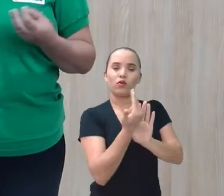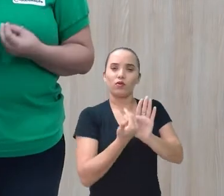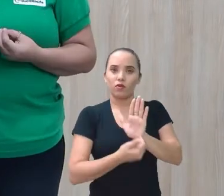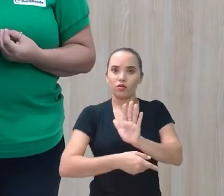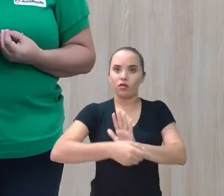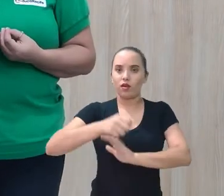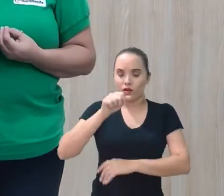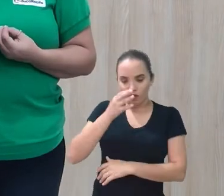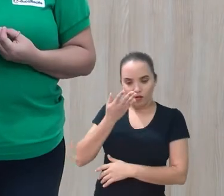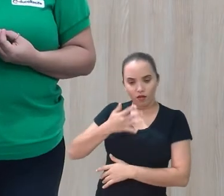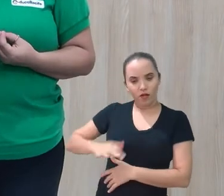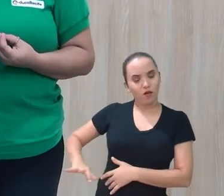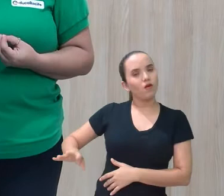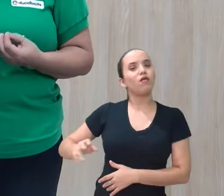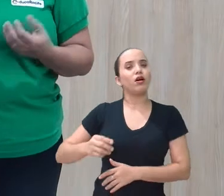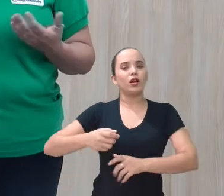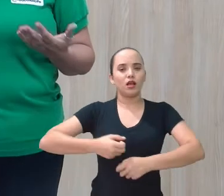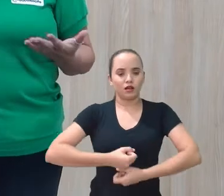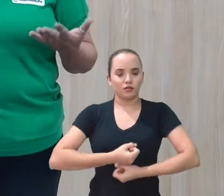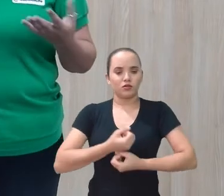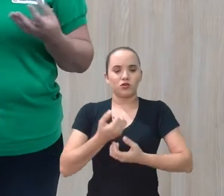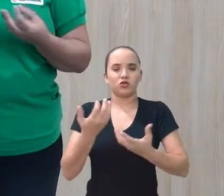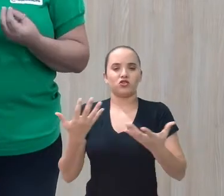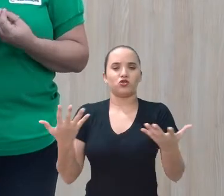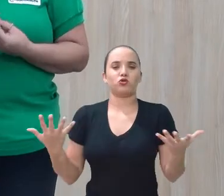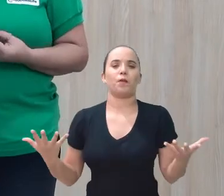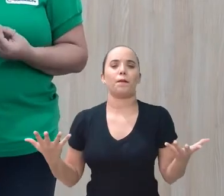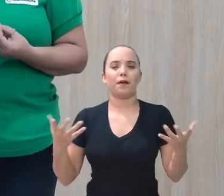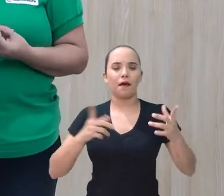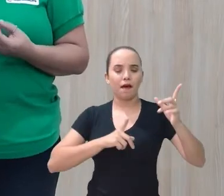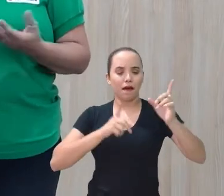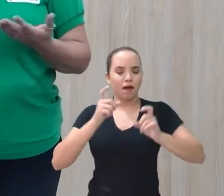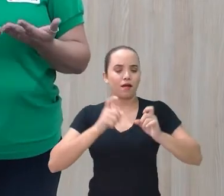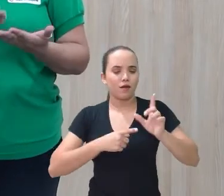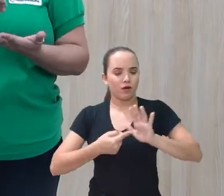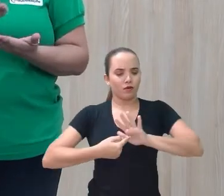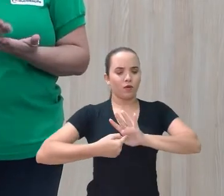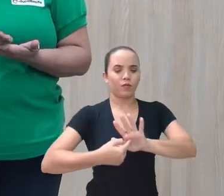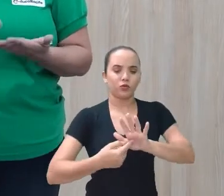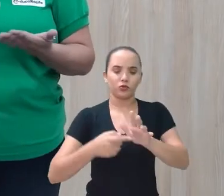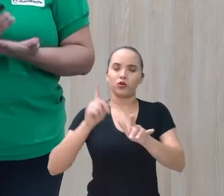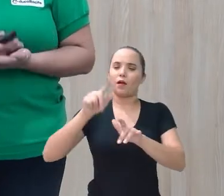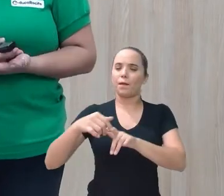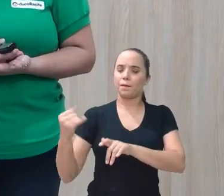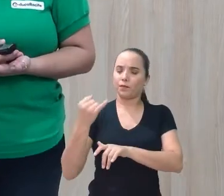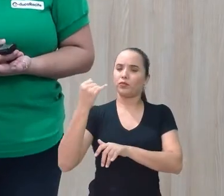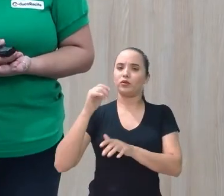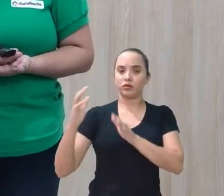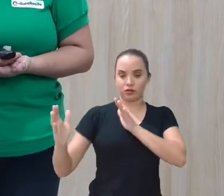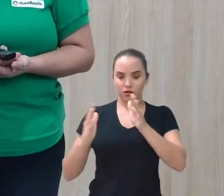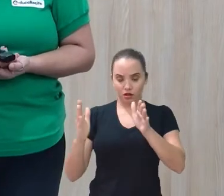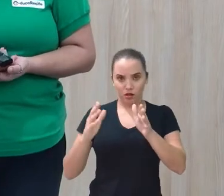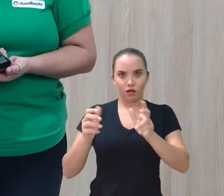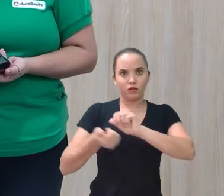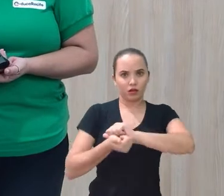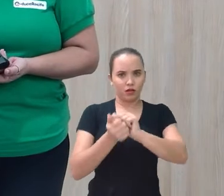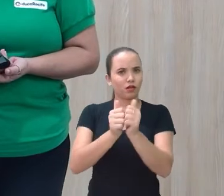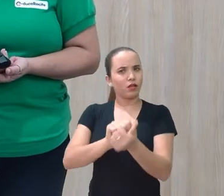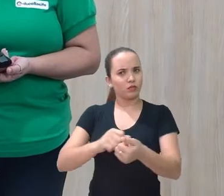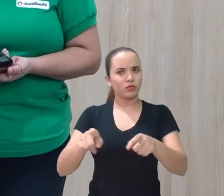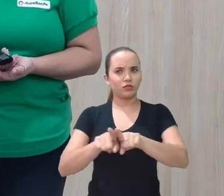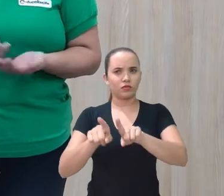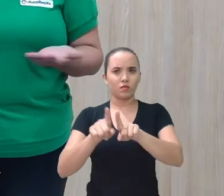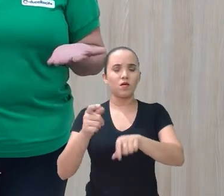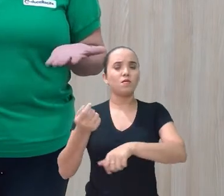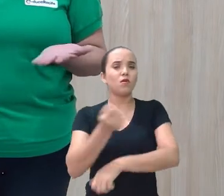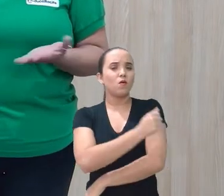é importante essa fase e essas adaptações para que esses estudantes consigam fazer essas